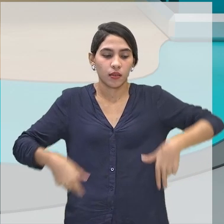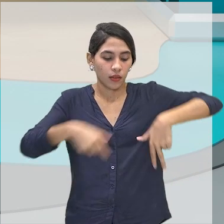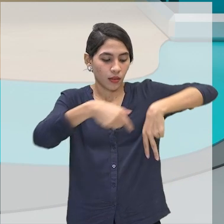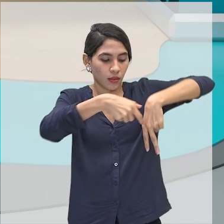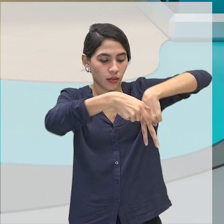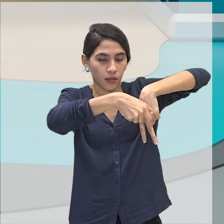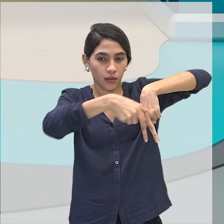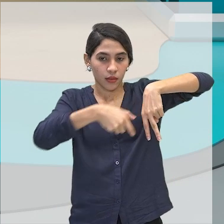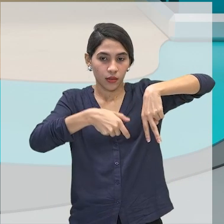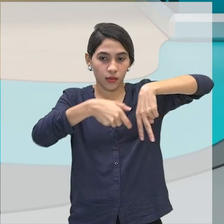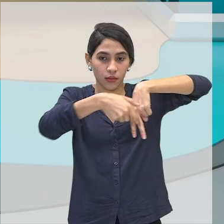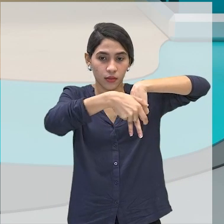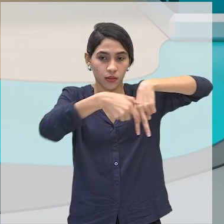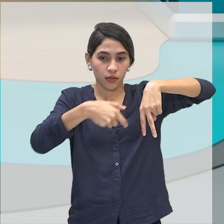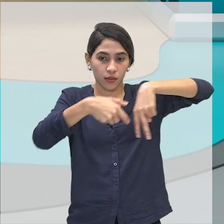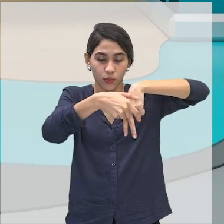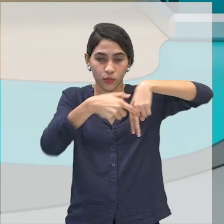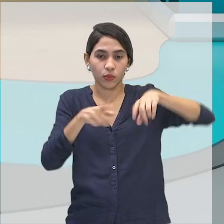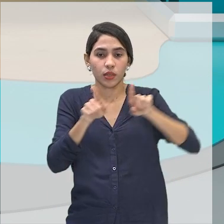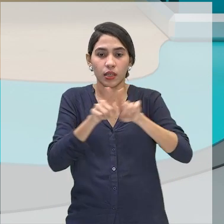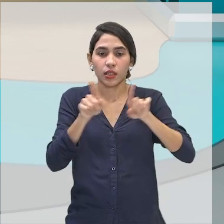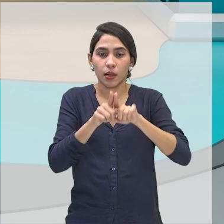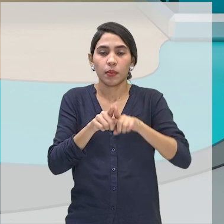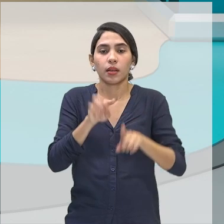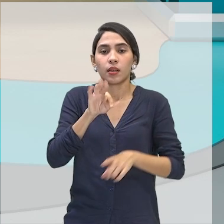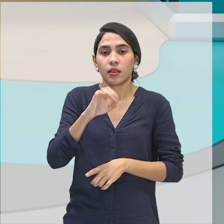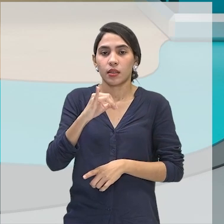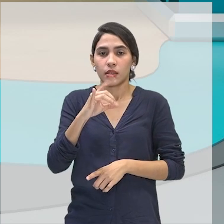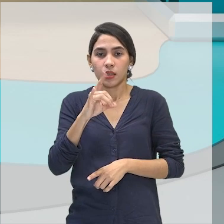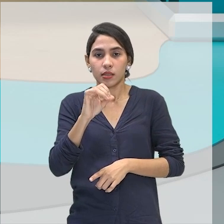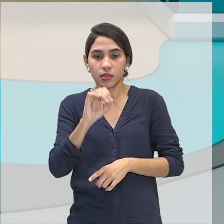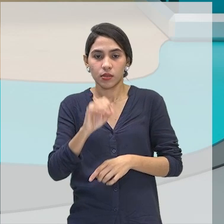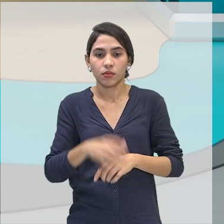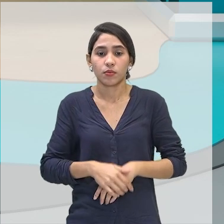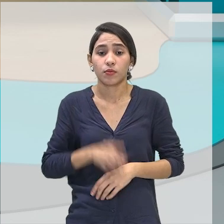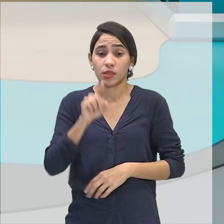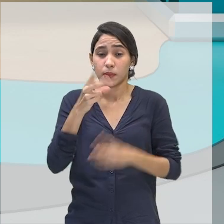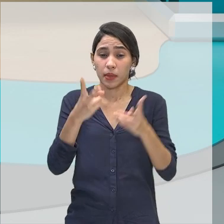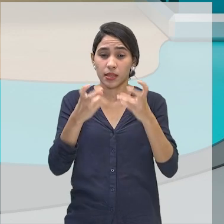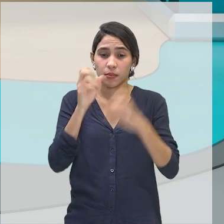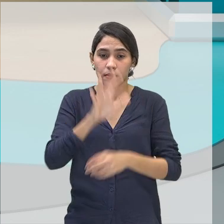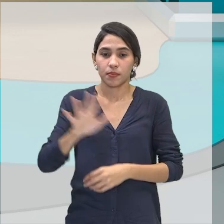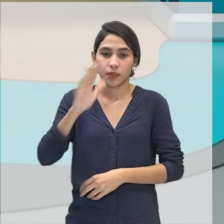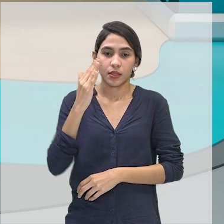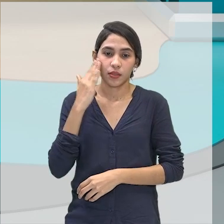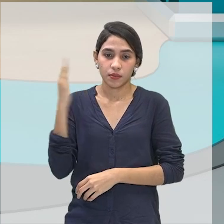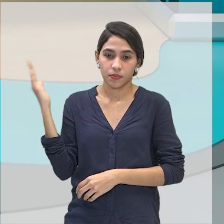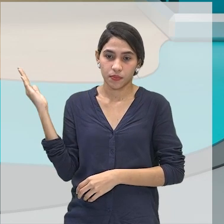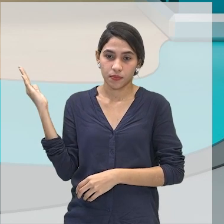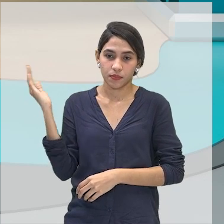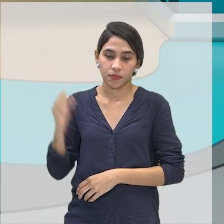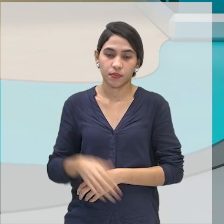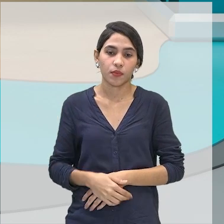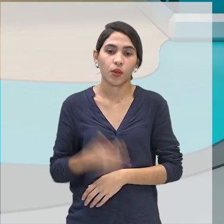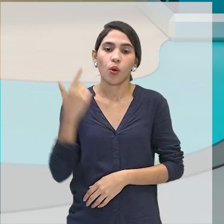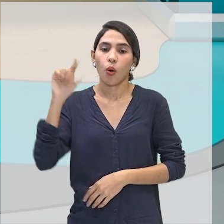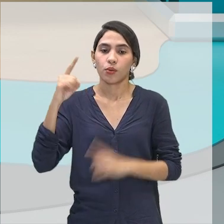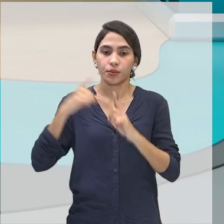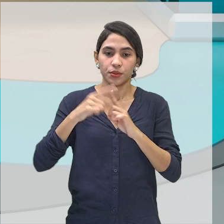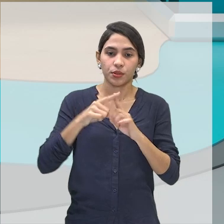partes íntimas e ele é feito em tecido. Observem aqui o tare, tá bom? E uma outra